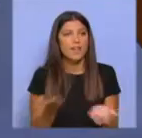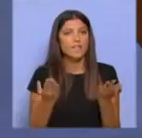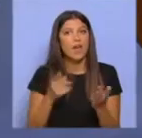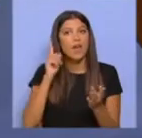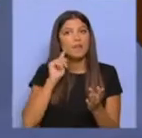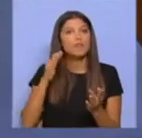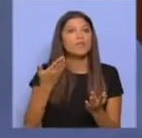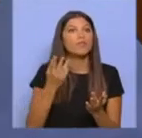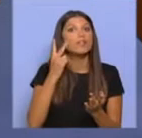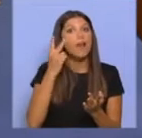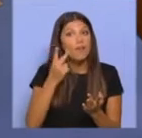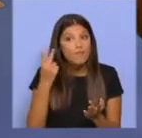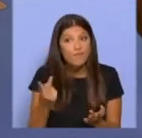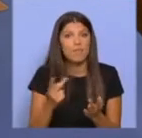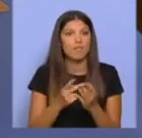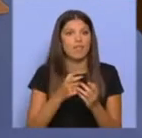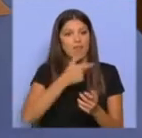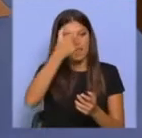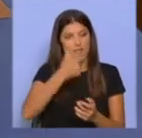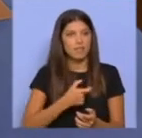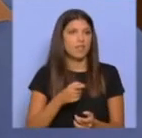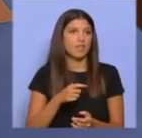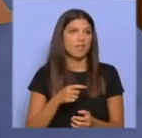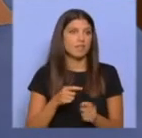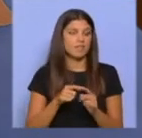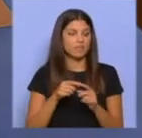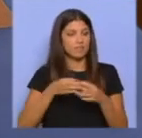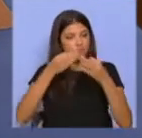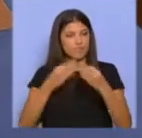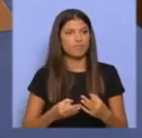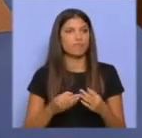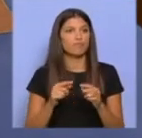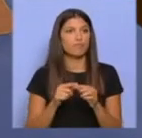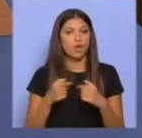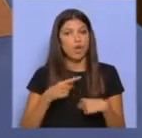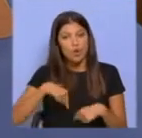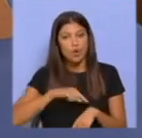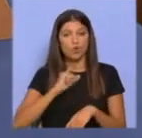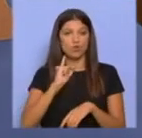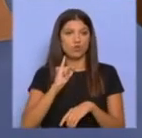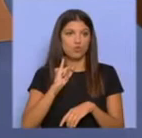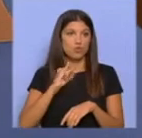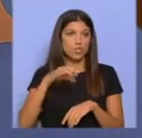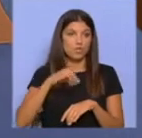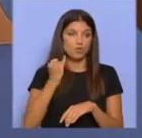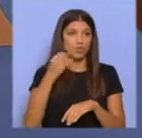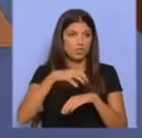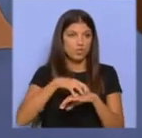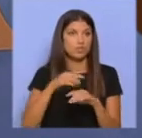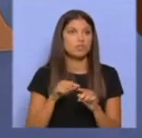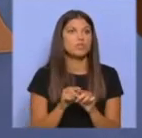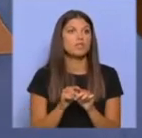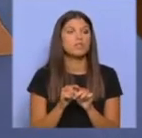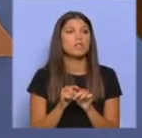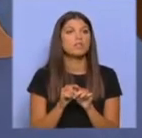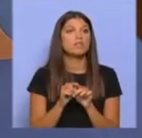deve estar sempre presente, e o IPAV, à sua escala, micro, não procurando ter nenhum papel de relevo significativo nesta questão